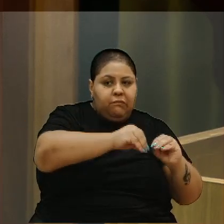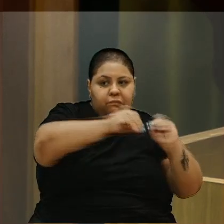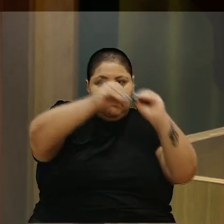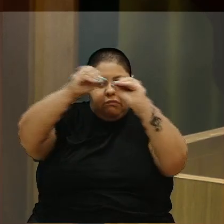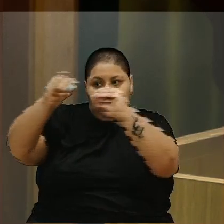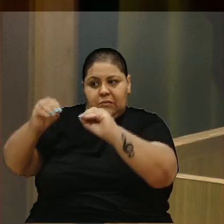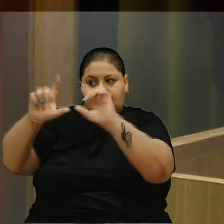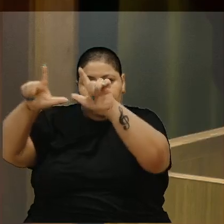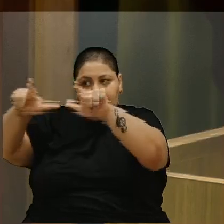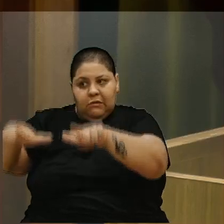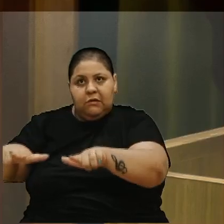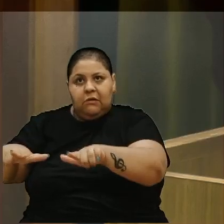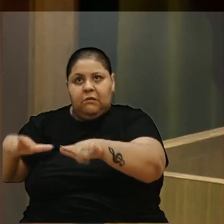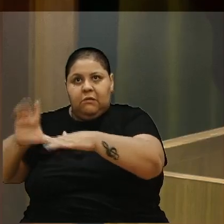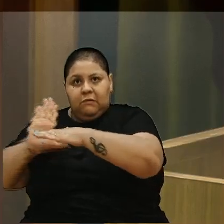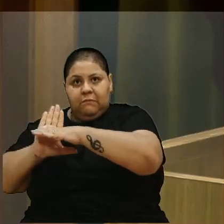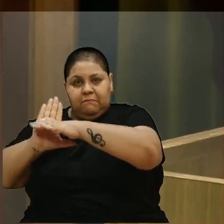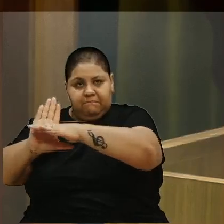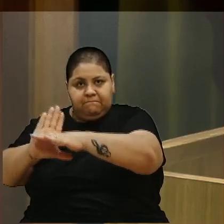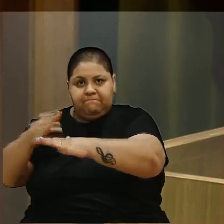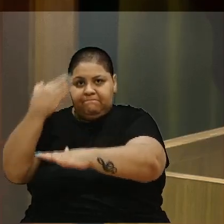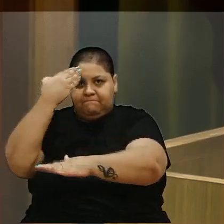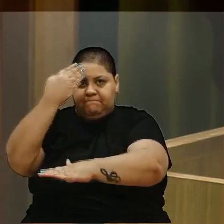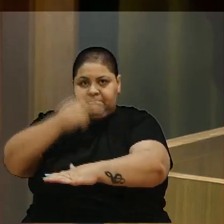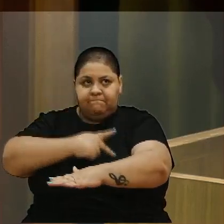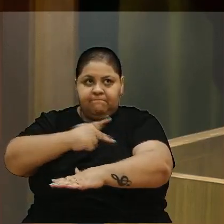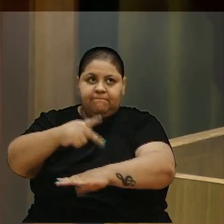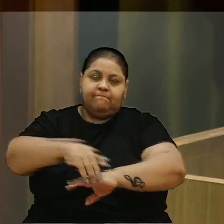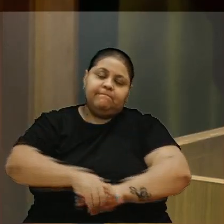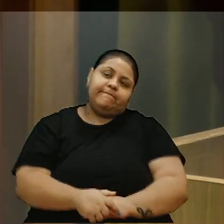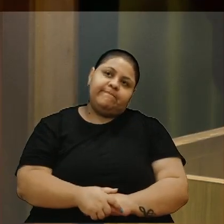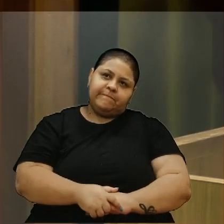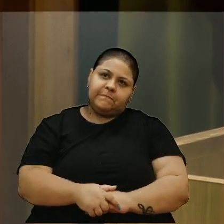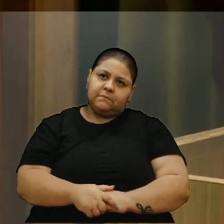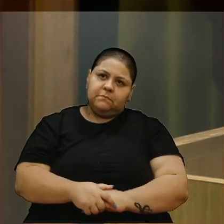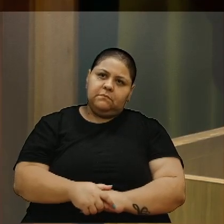para esse novo local. Obrigado, presidente. Obrigado.